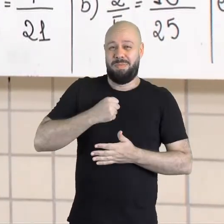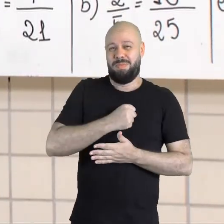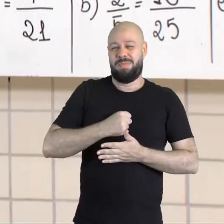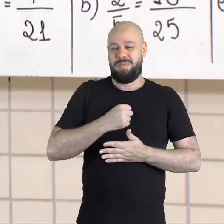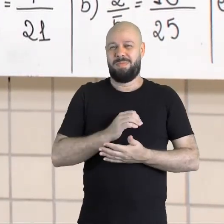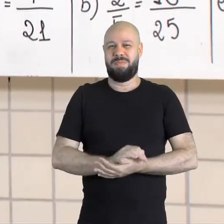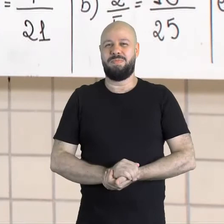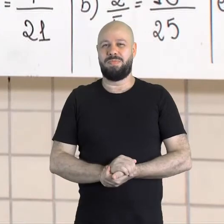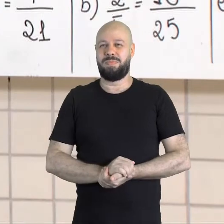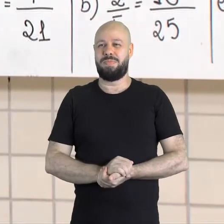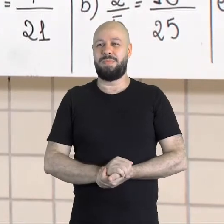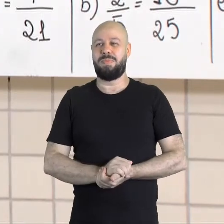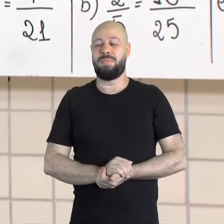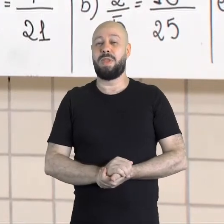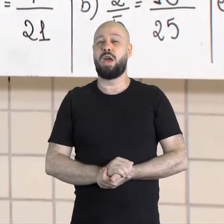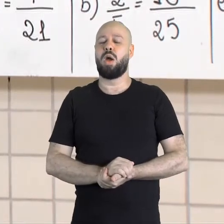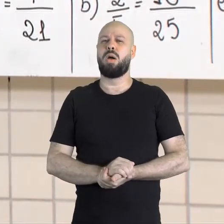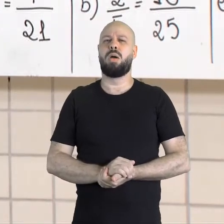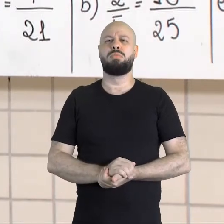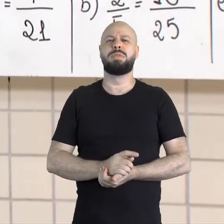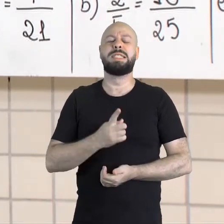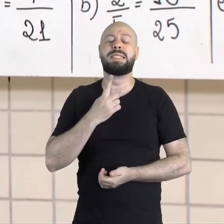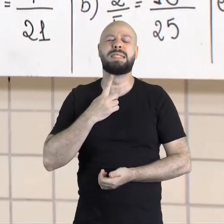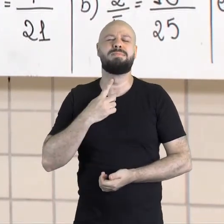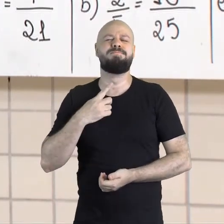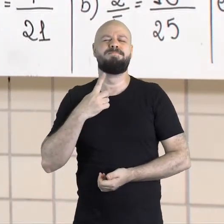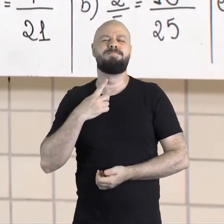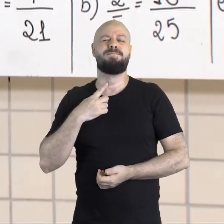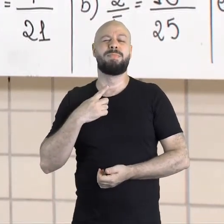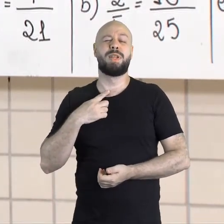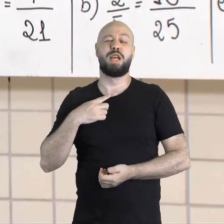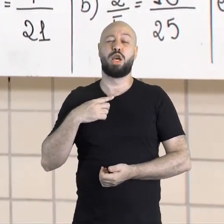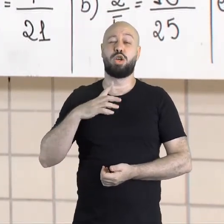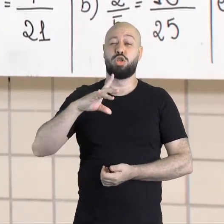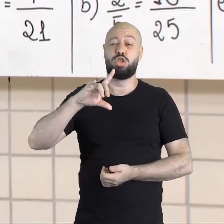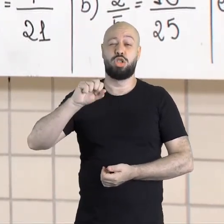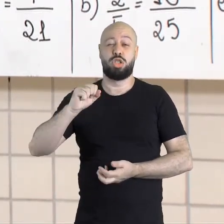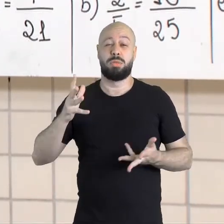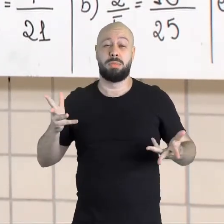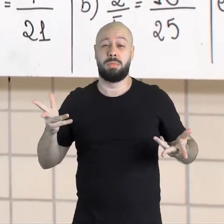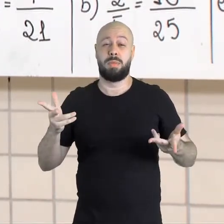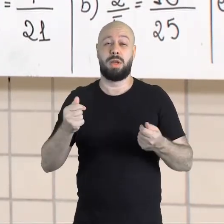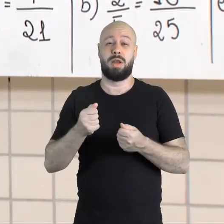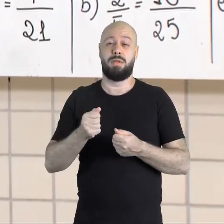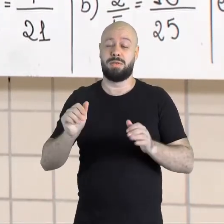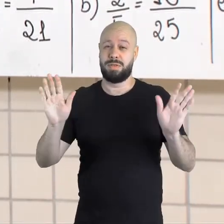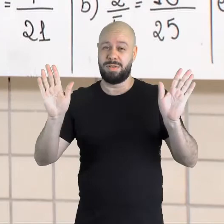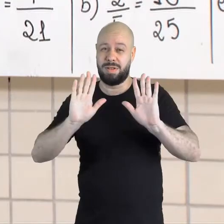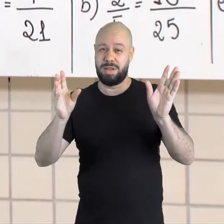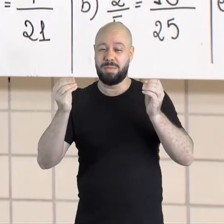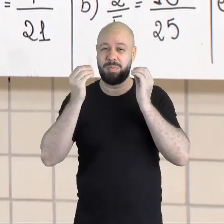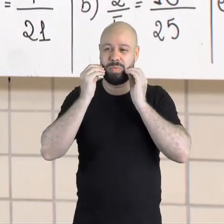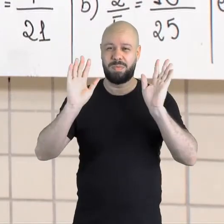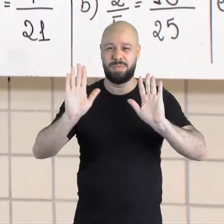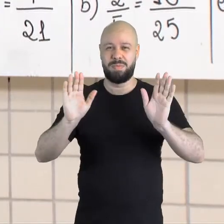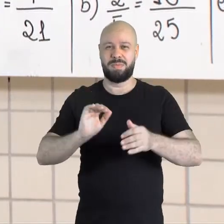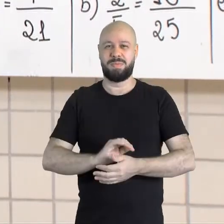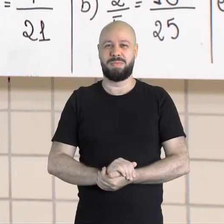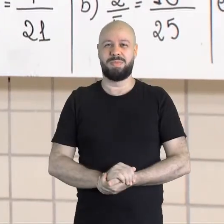turma? No mais, eu desejo para vocês um ótimo dia, tá? E até mais, um beijo!